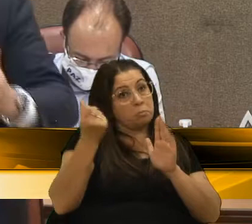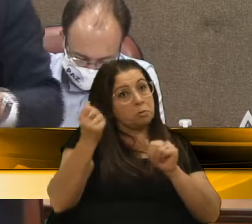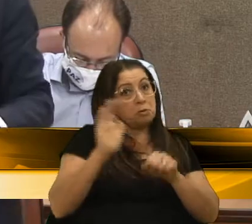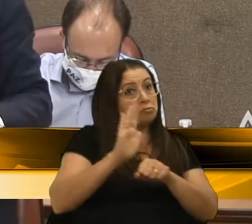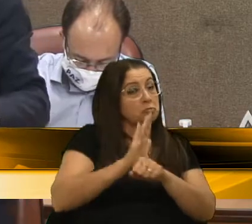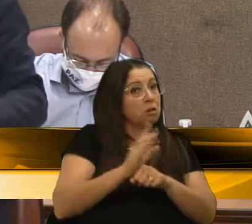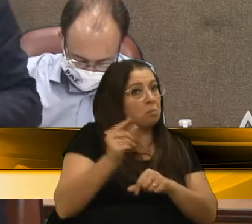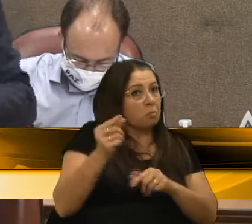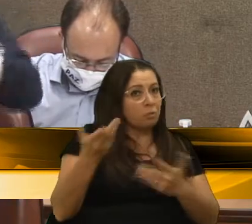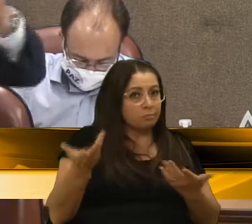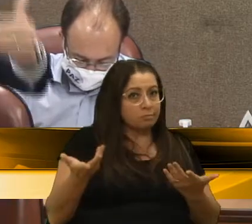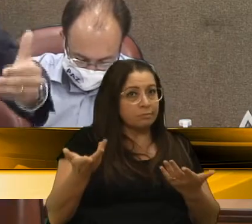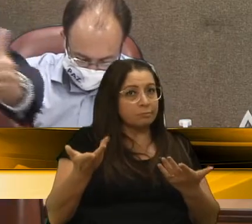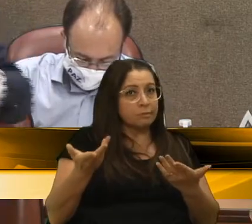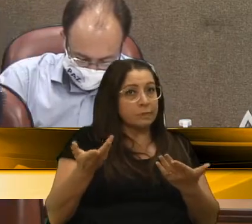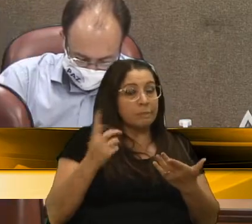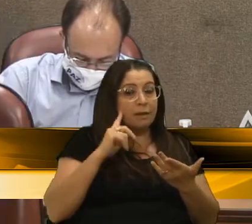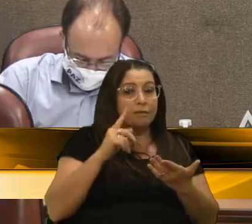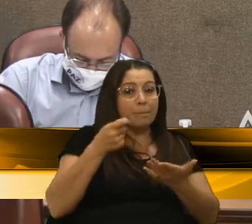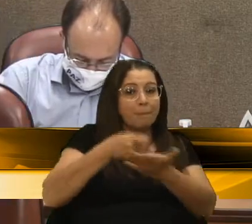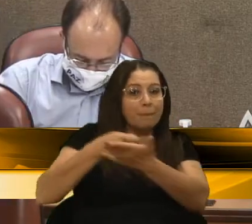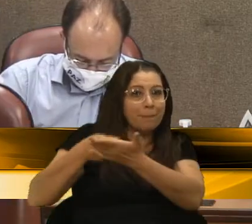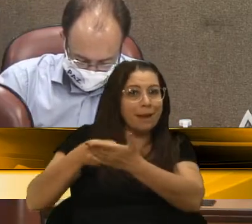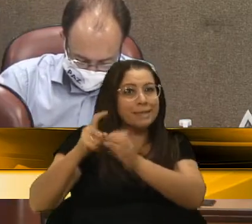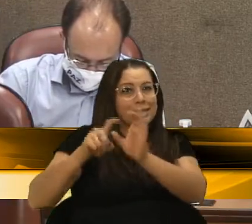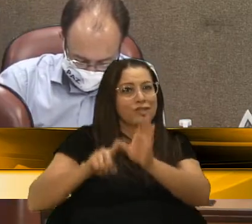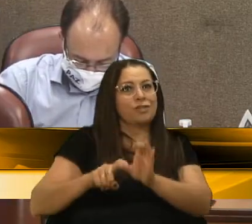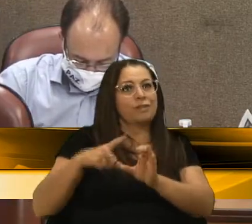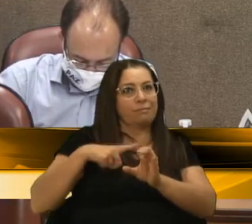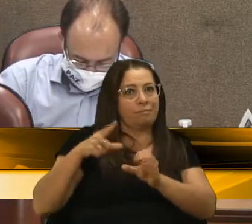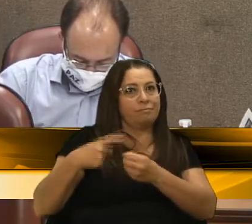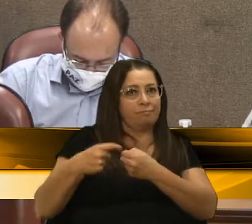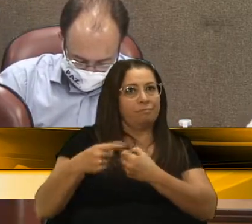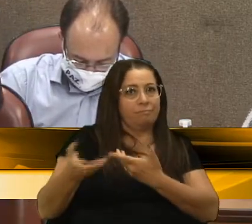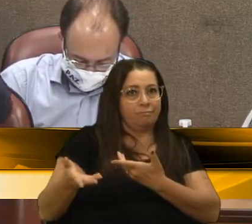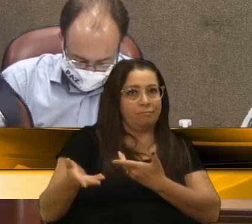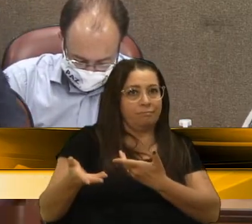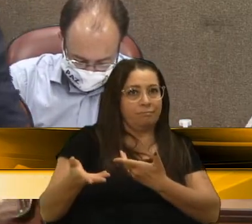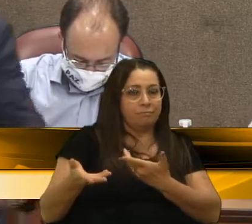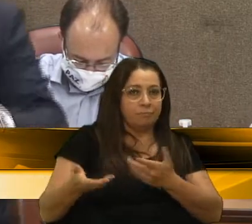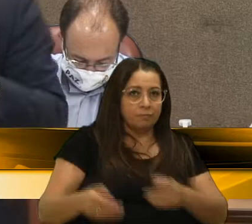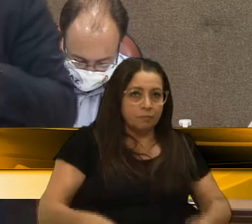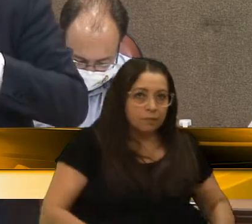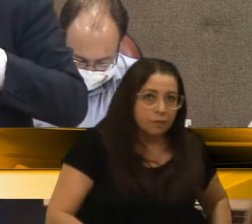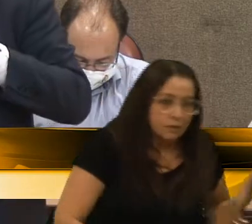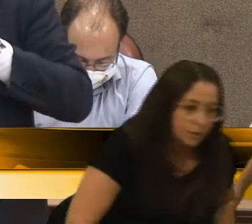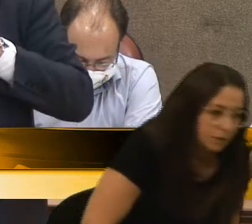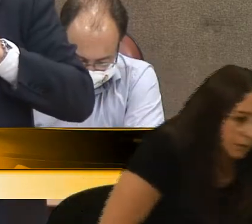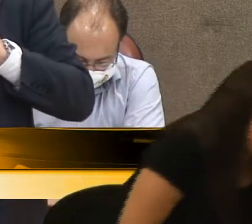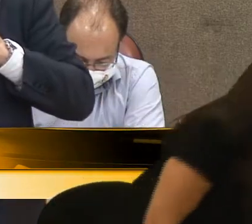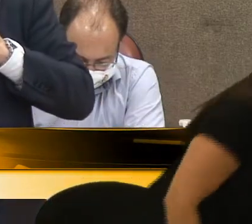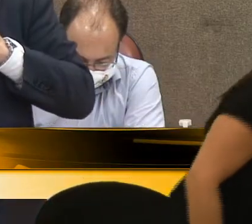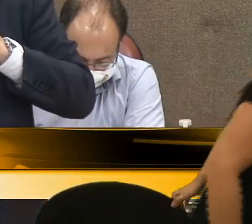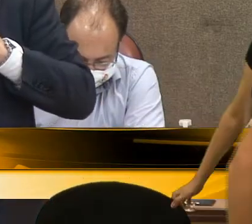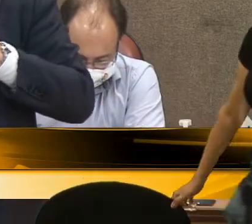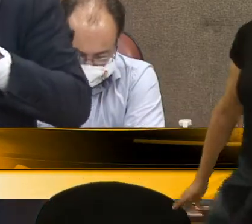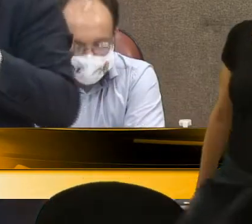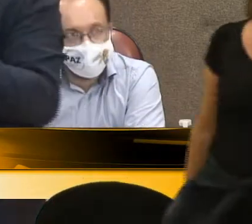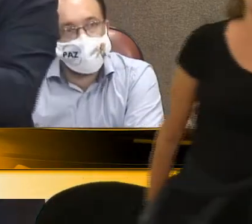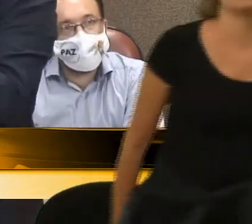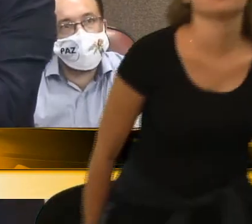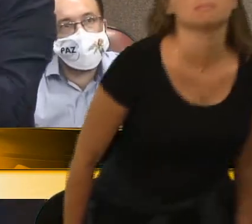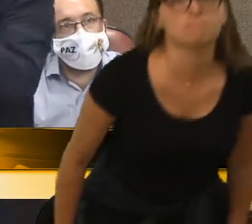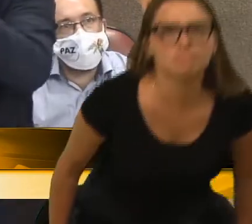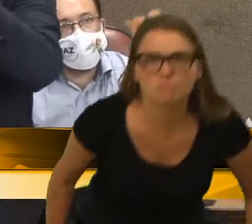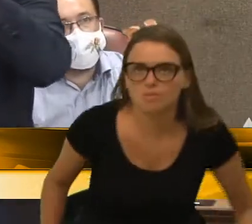pouco, né, para saldar essa grande dívida que nós teremos do município. Mas não fez. Então eu